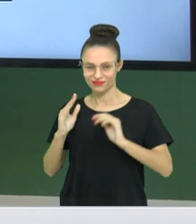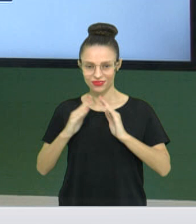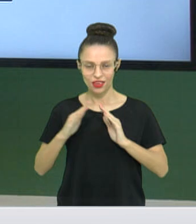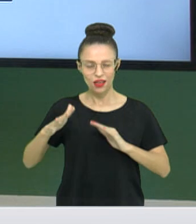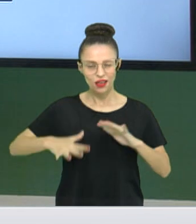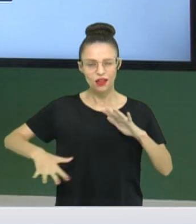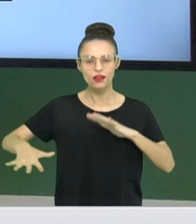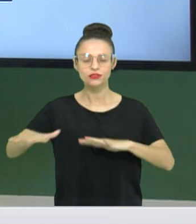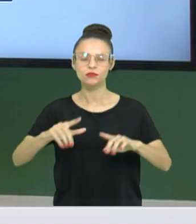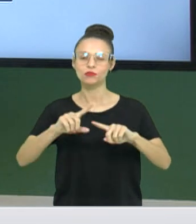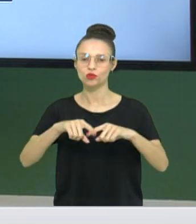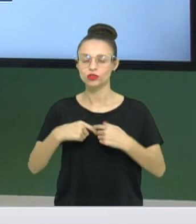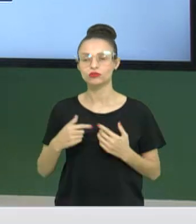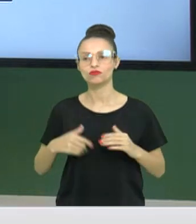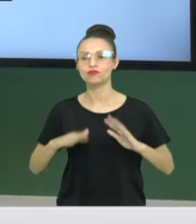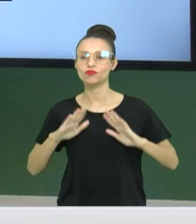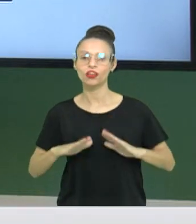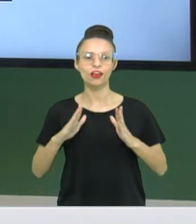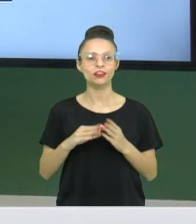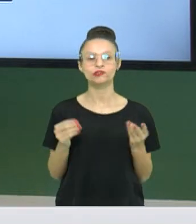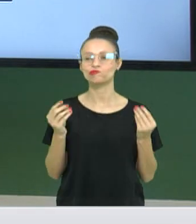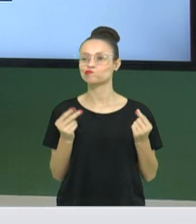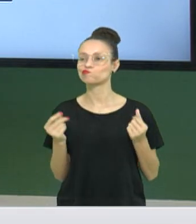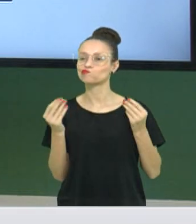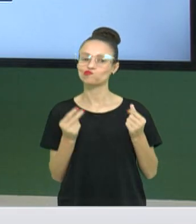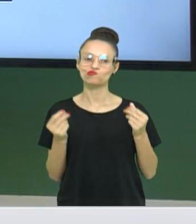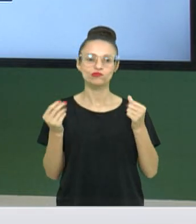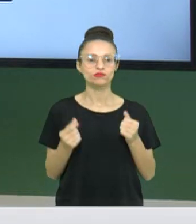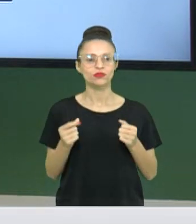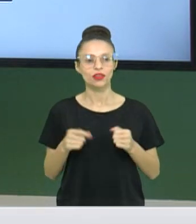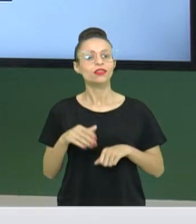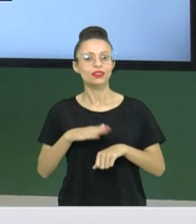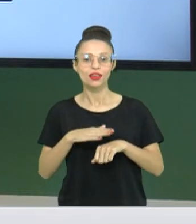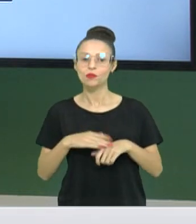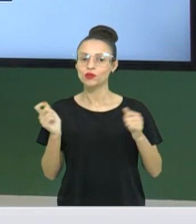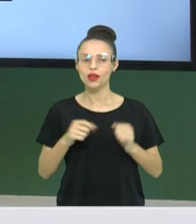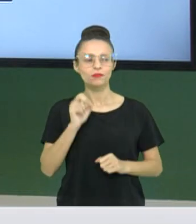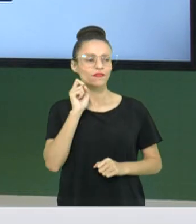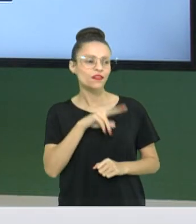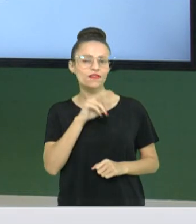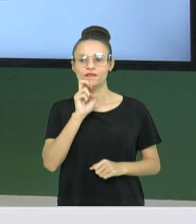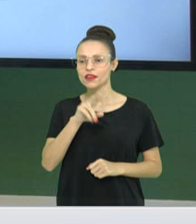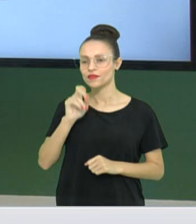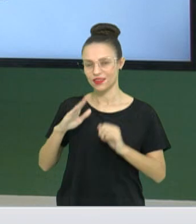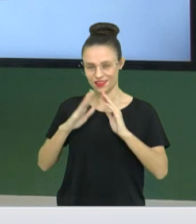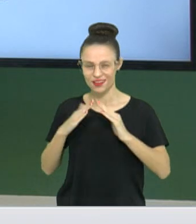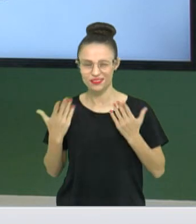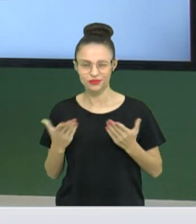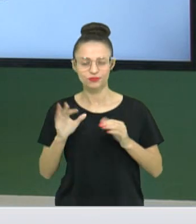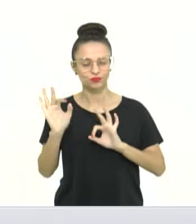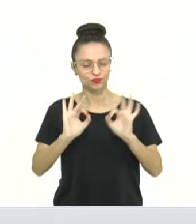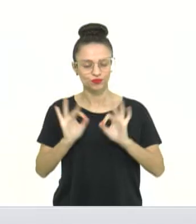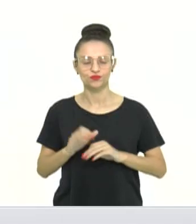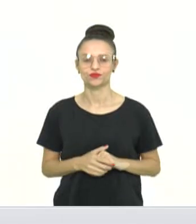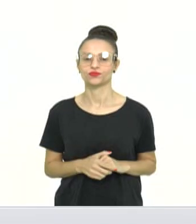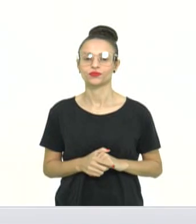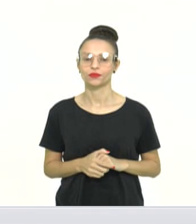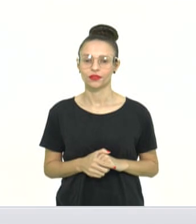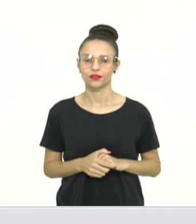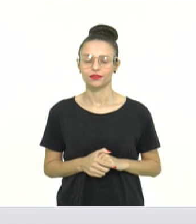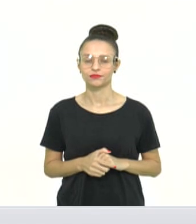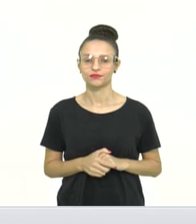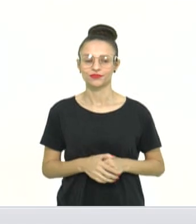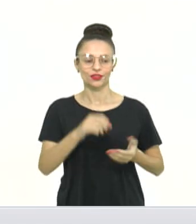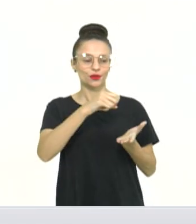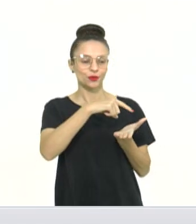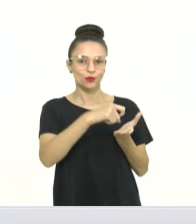isso foi uma causa. Ficamos em casa, começamos a ver as coisas e ficar com tempo para olhar a nossa casa, né? O cultivo